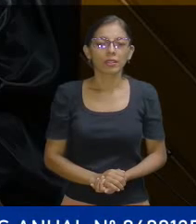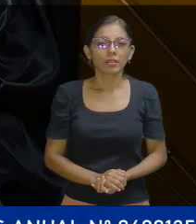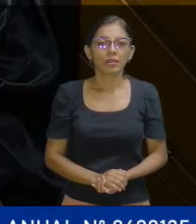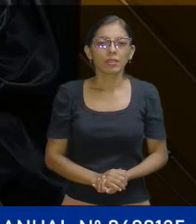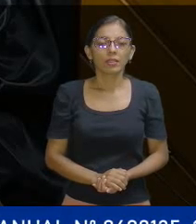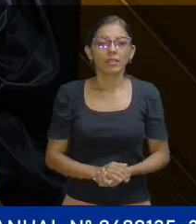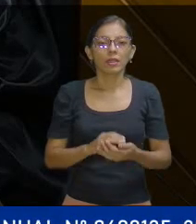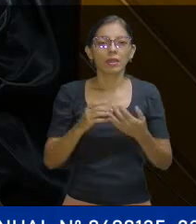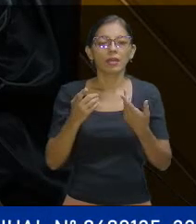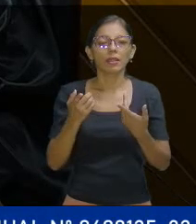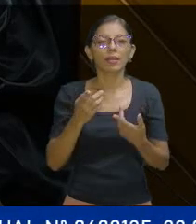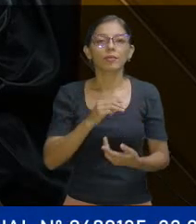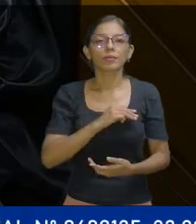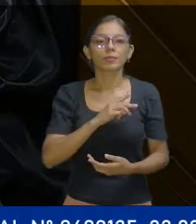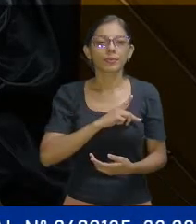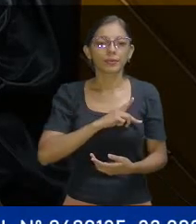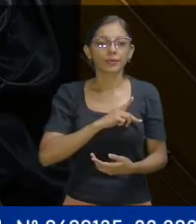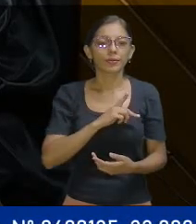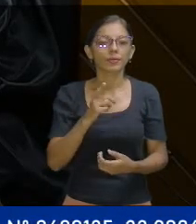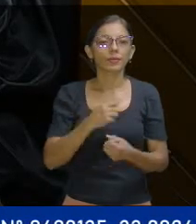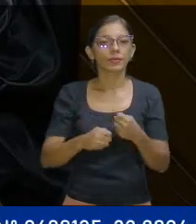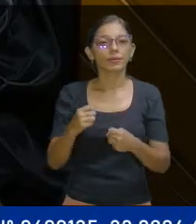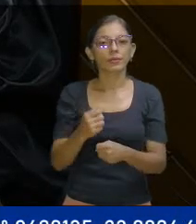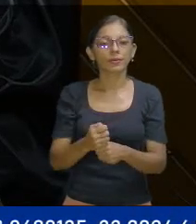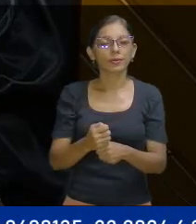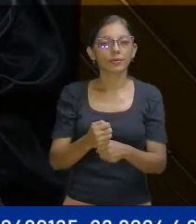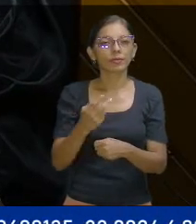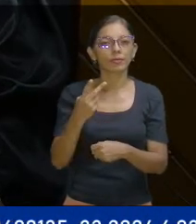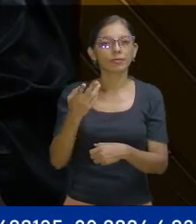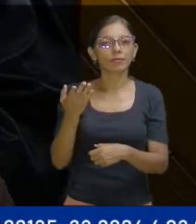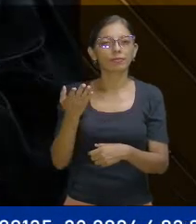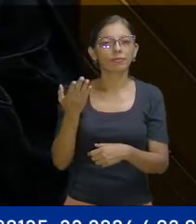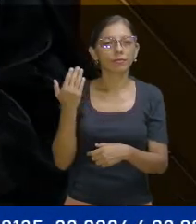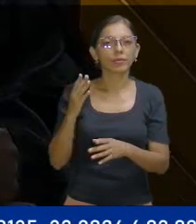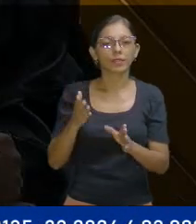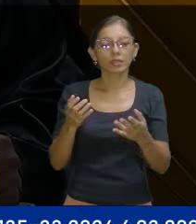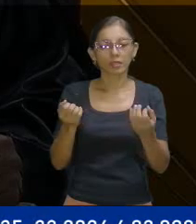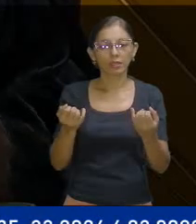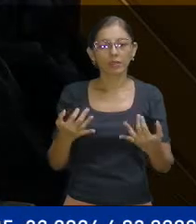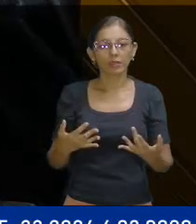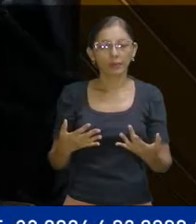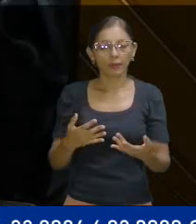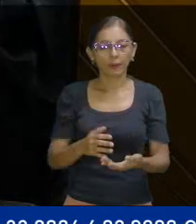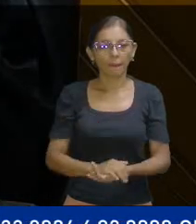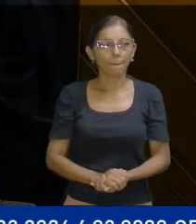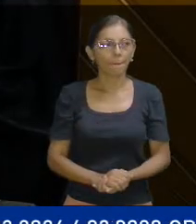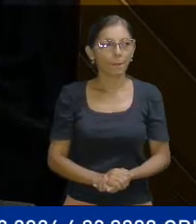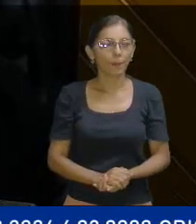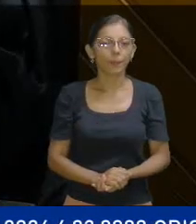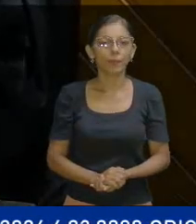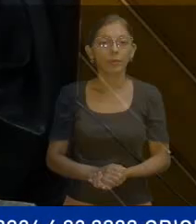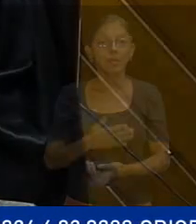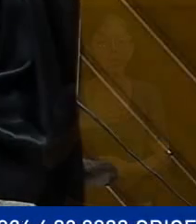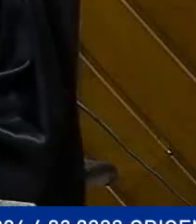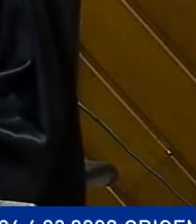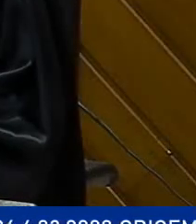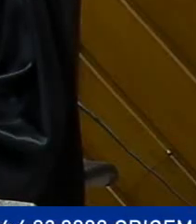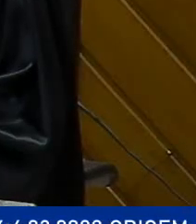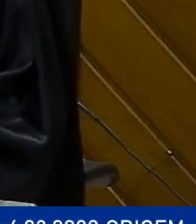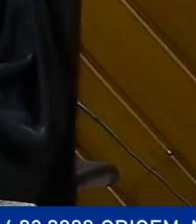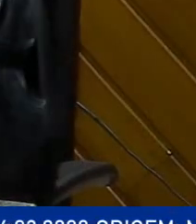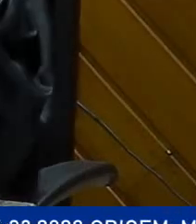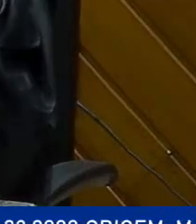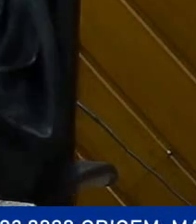0600-135-33.2024, origem Macapá, barra P, relator juiz Rivaldo Valente. Requerente. E senhor presidente, no meu voto, eu peço venha